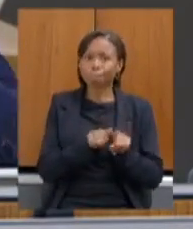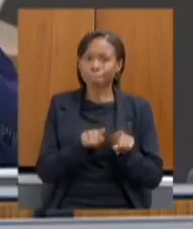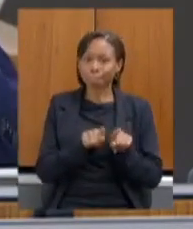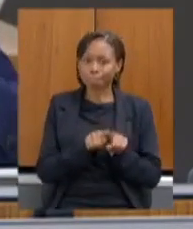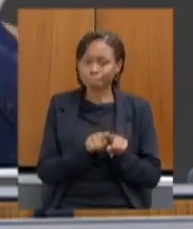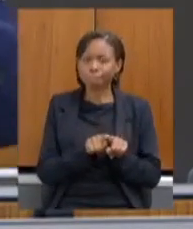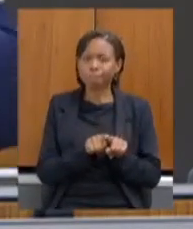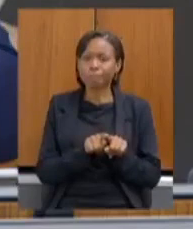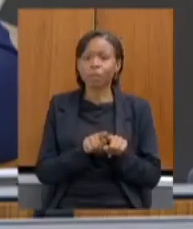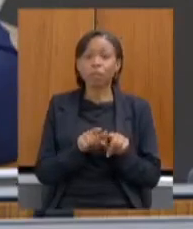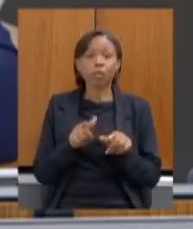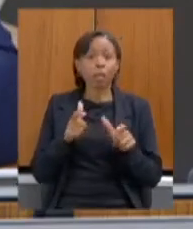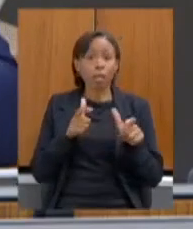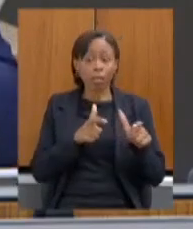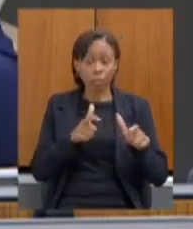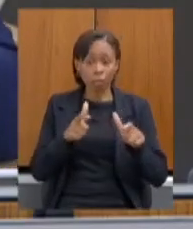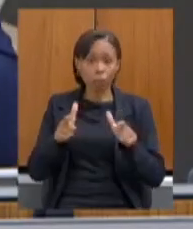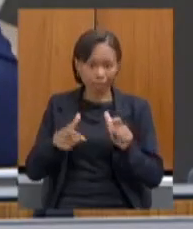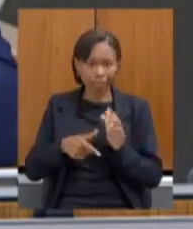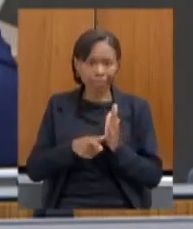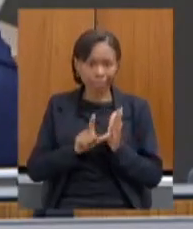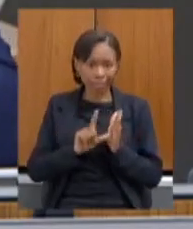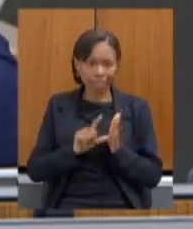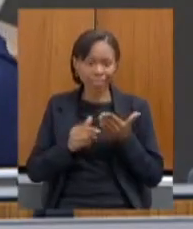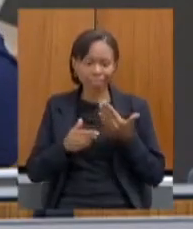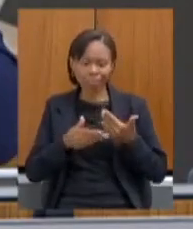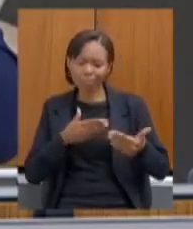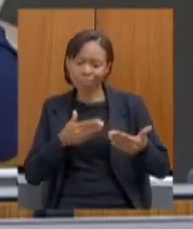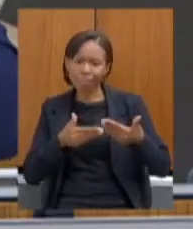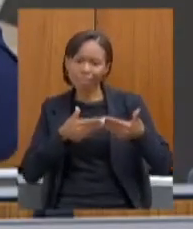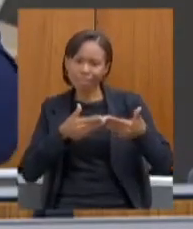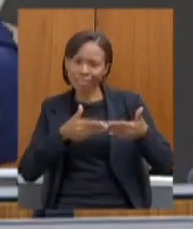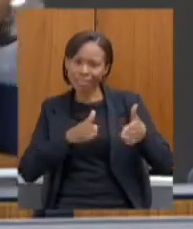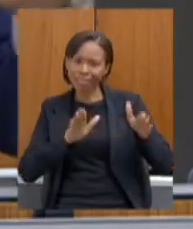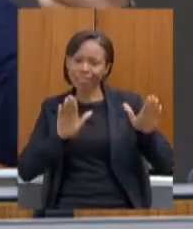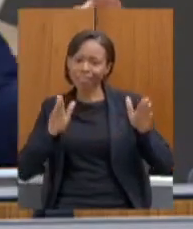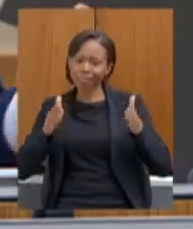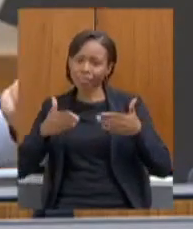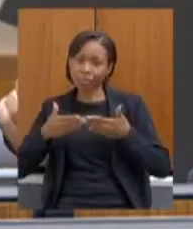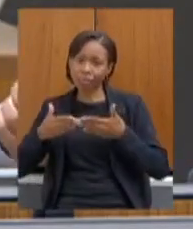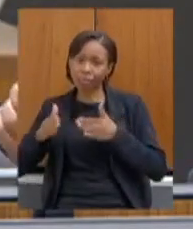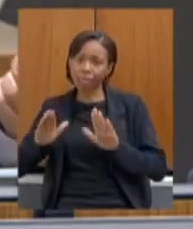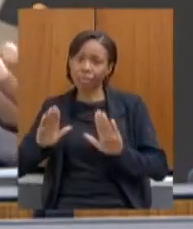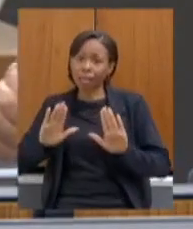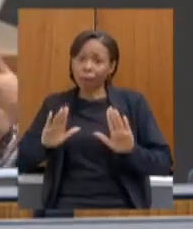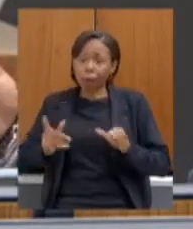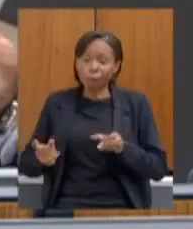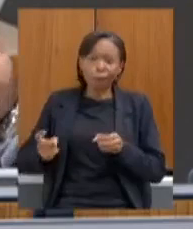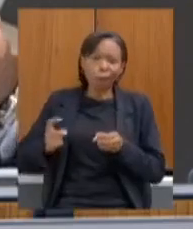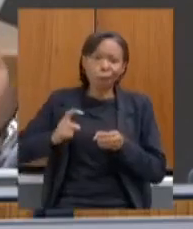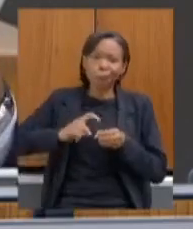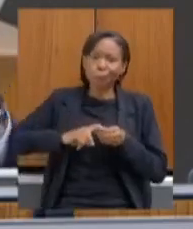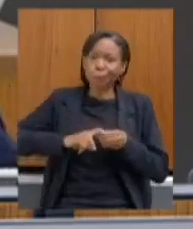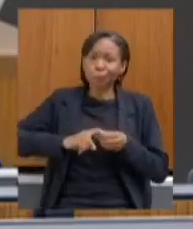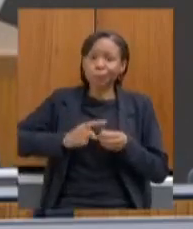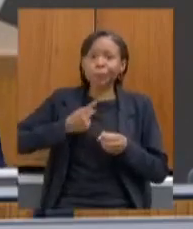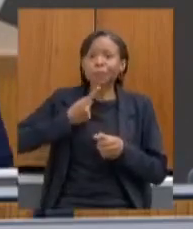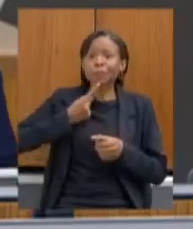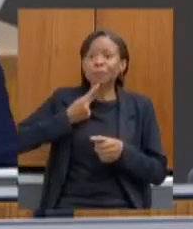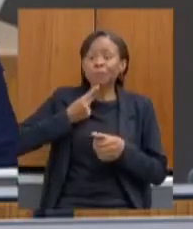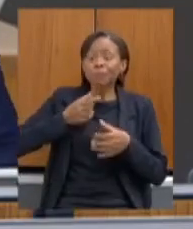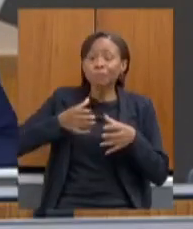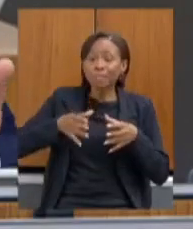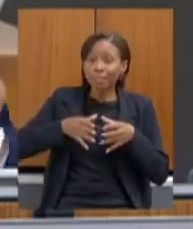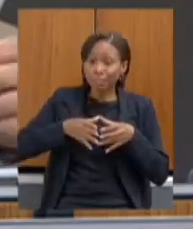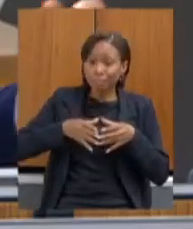regiões que chegaram a estar na onda verde, que é a onda mais flexível do plano, chegaram a ter que voltar para a onda vermelha, que é a onda mais restritiva do plano.